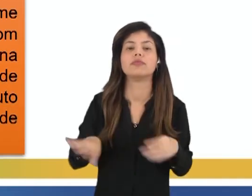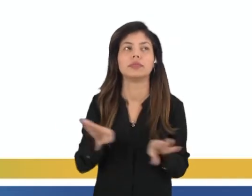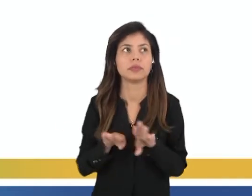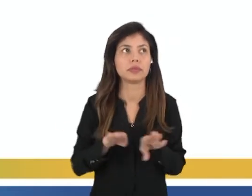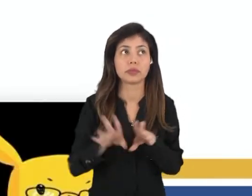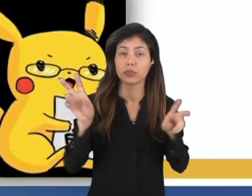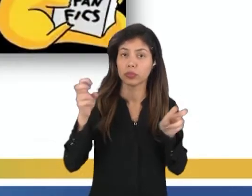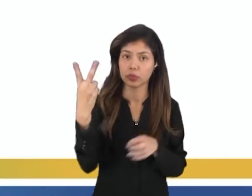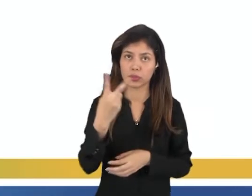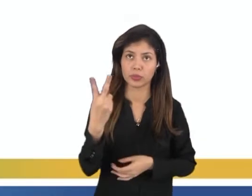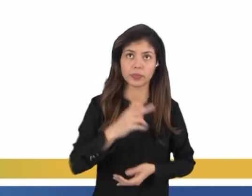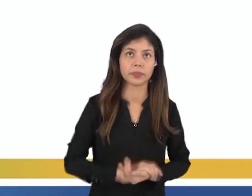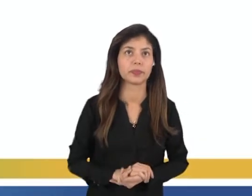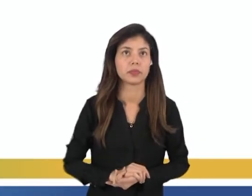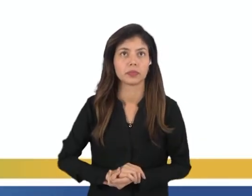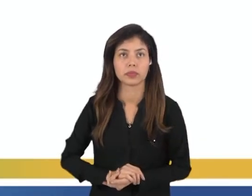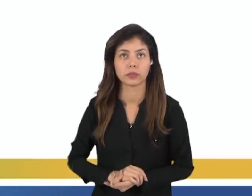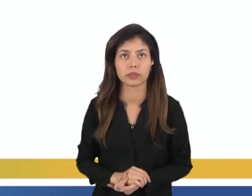casal.